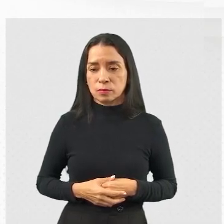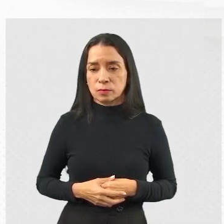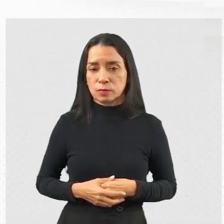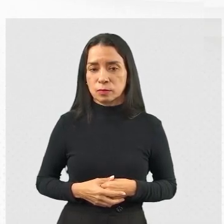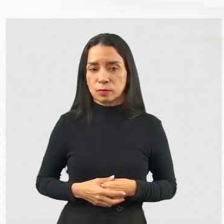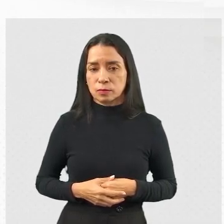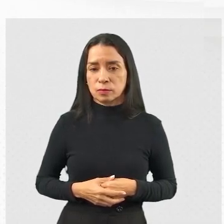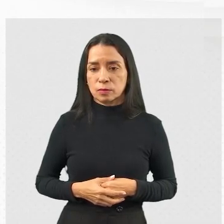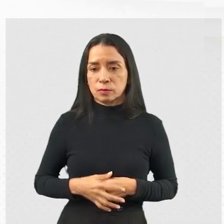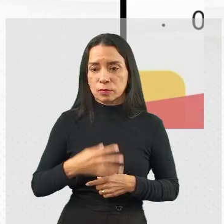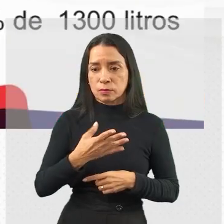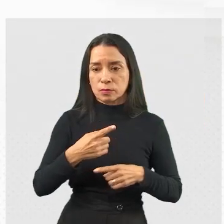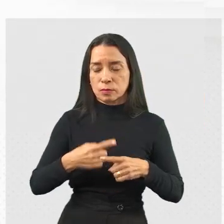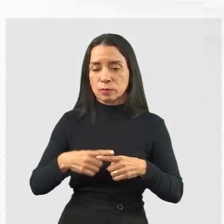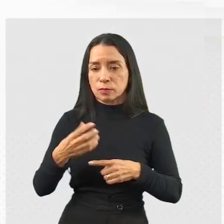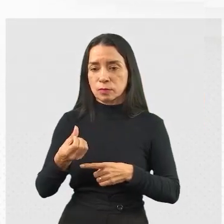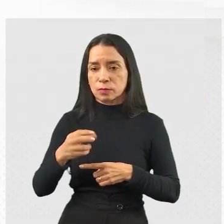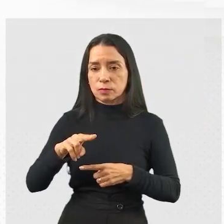24. Tá?